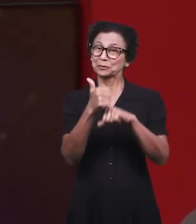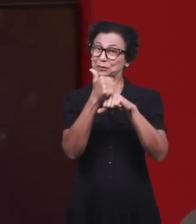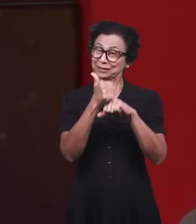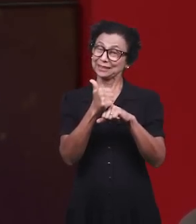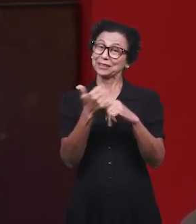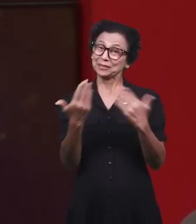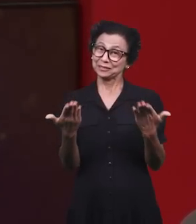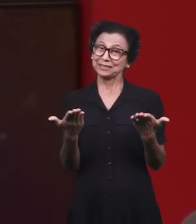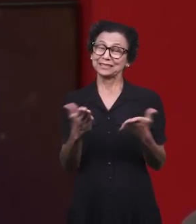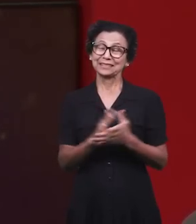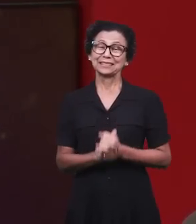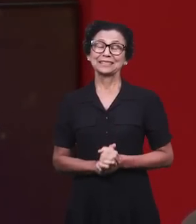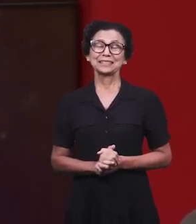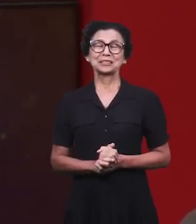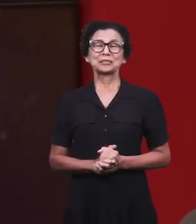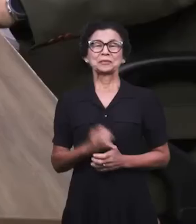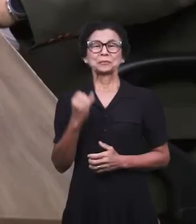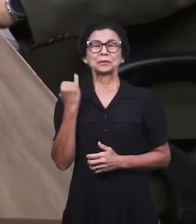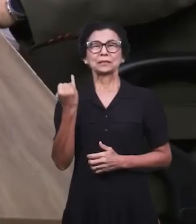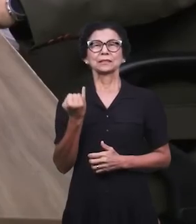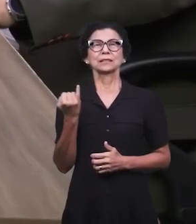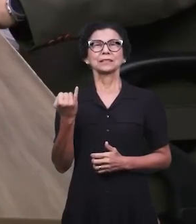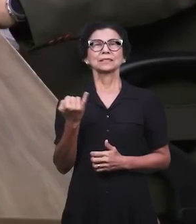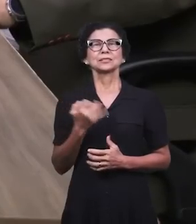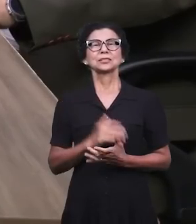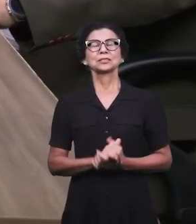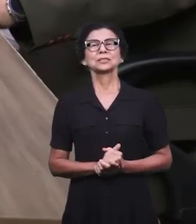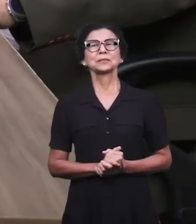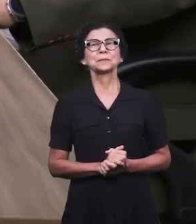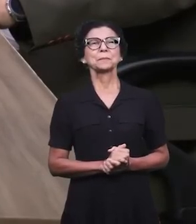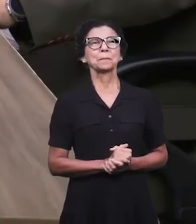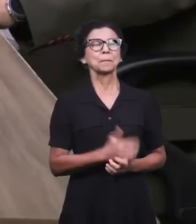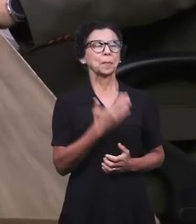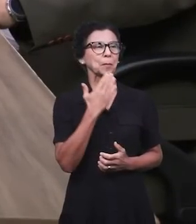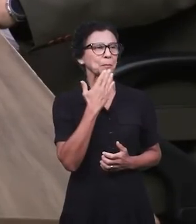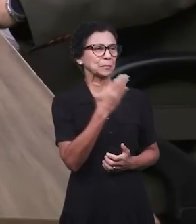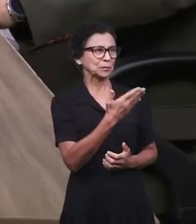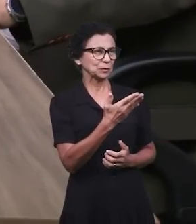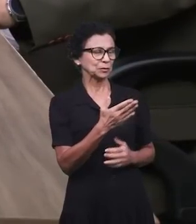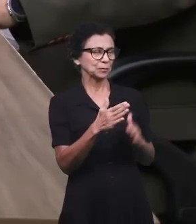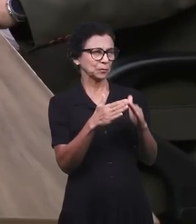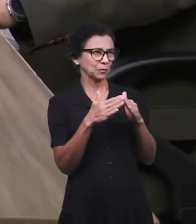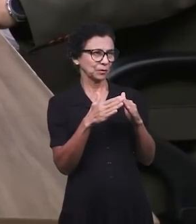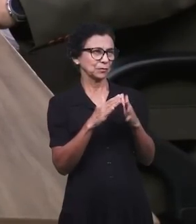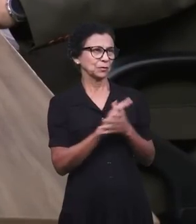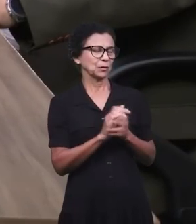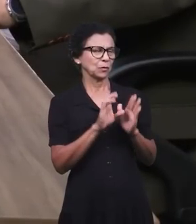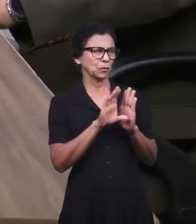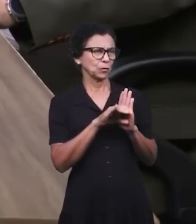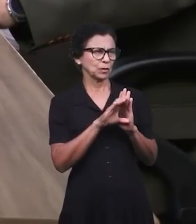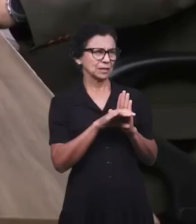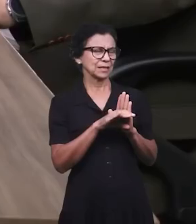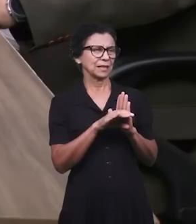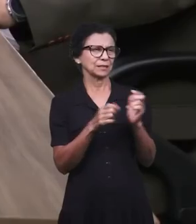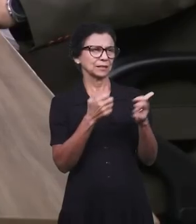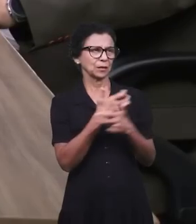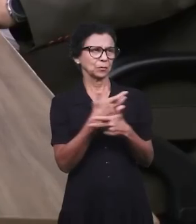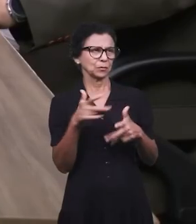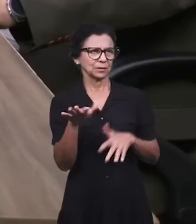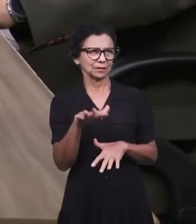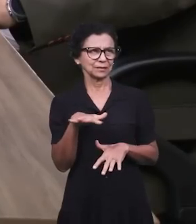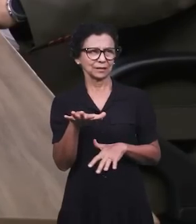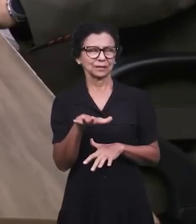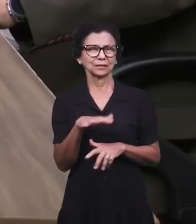né? Então, para a gente poder iniciar esse assunto, queria pedir para o Dr. Felipe, então, trazer um pouquinho desses conceitos relacionados a essa área do